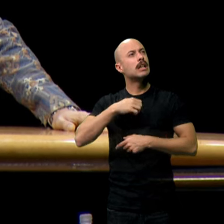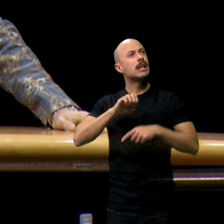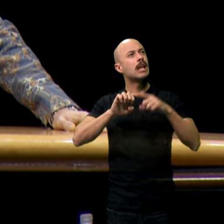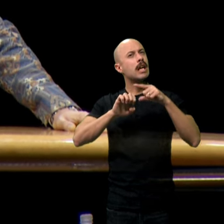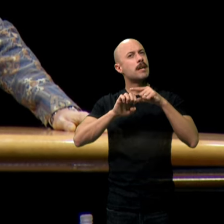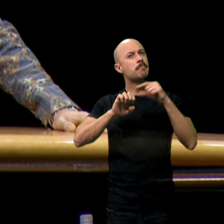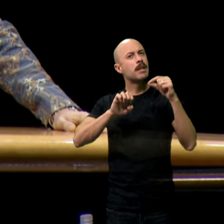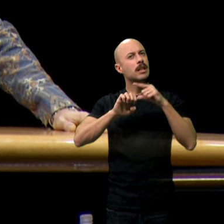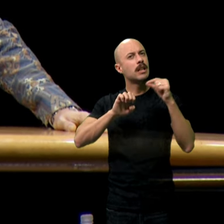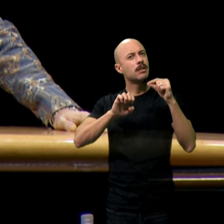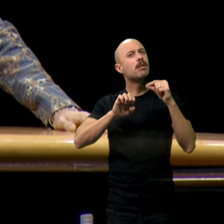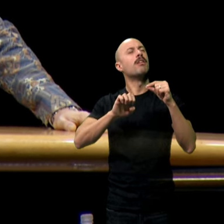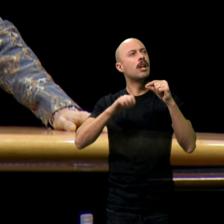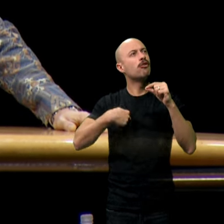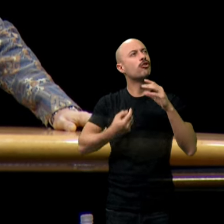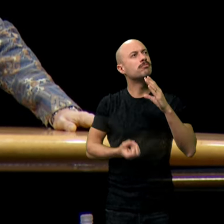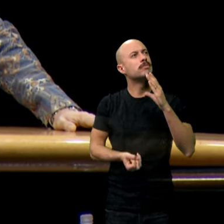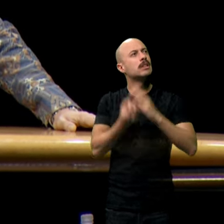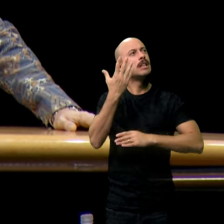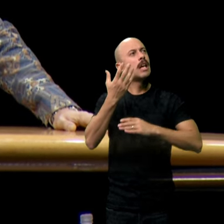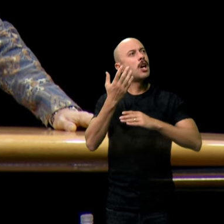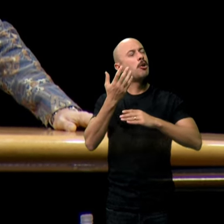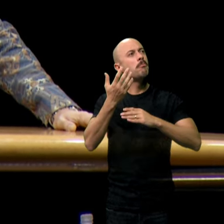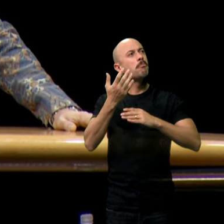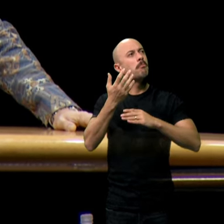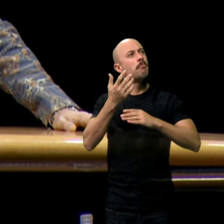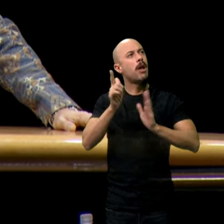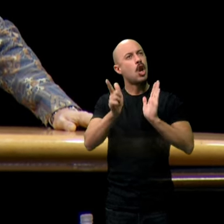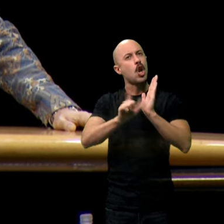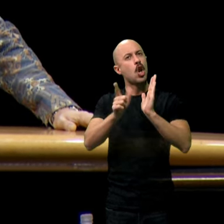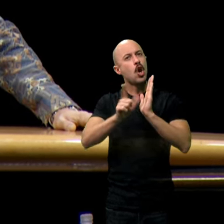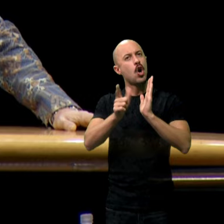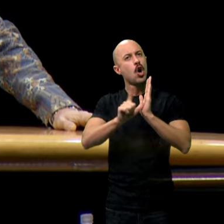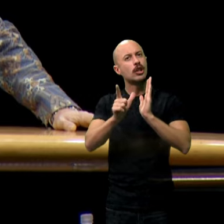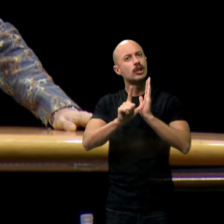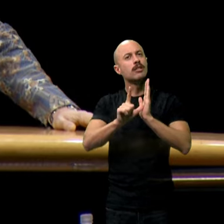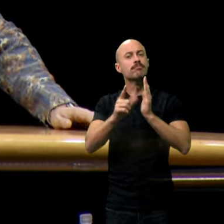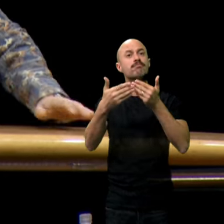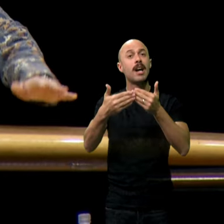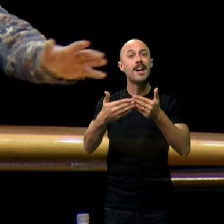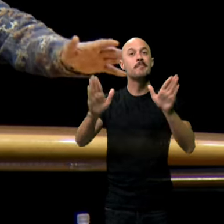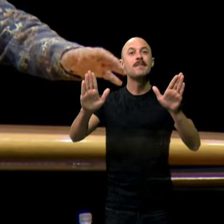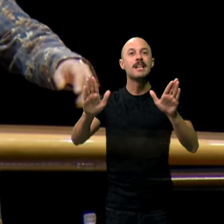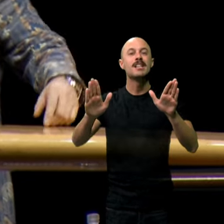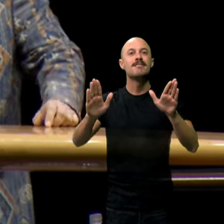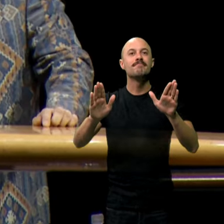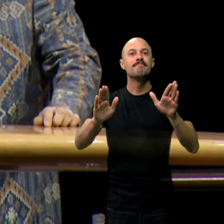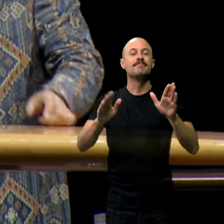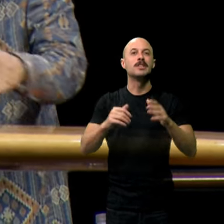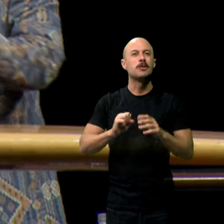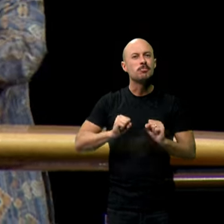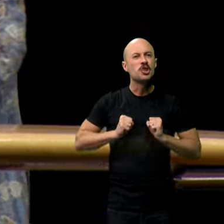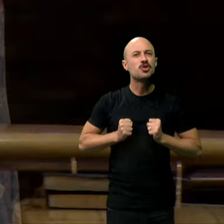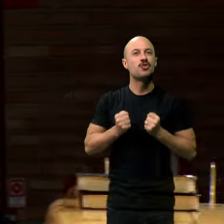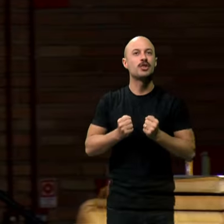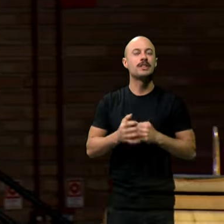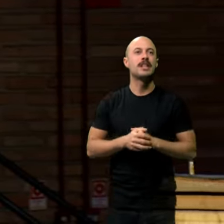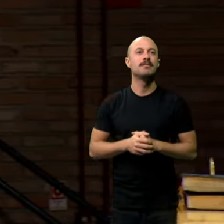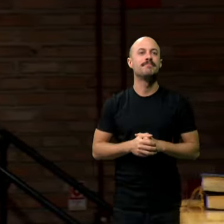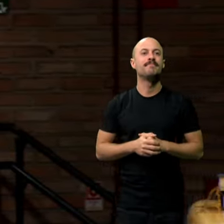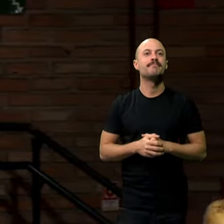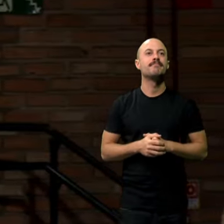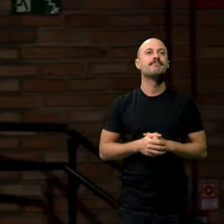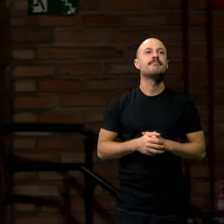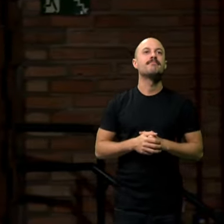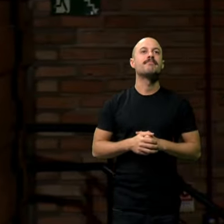Aquilo não funcionou do jeito certo. Às vezes fracassamos. Não sei se não temos a sabedoria, inteligência, tanto faz. O assunto é que